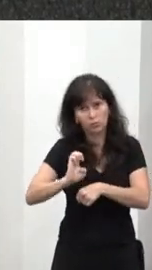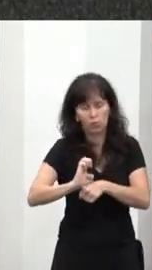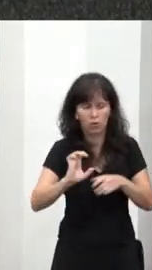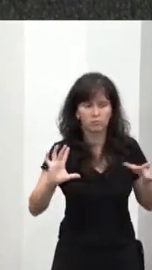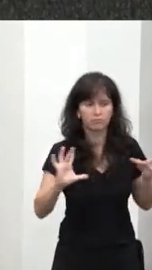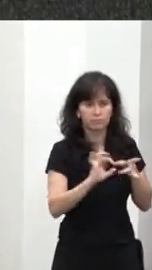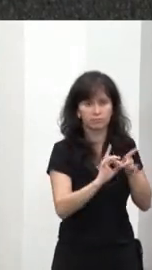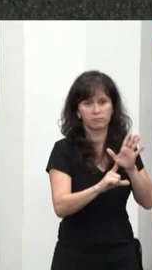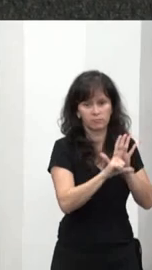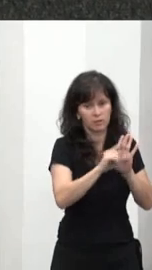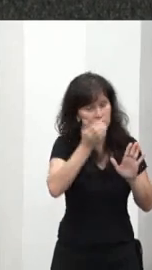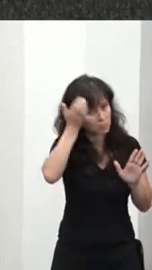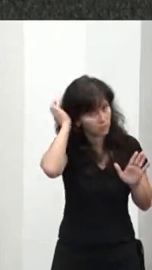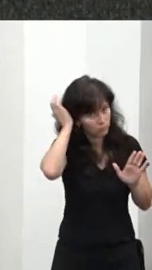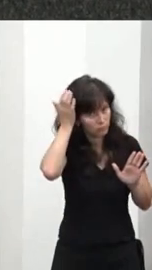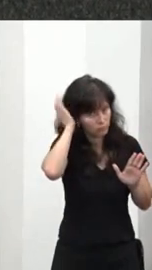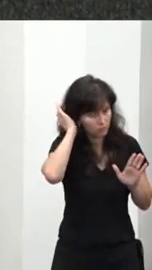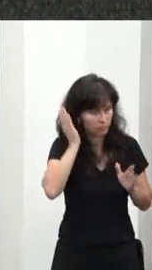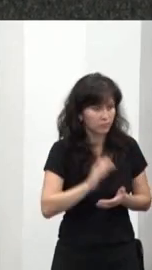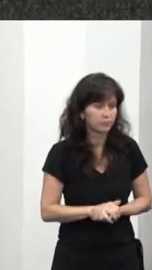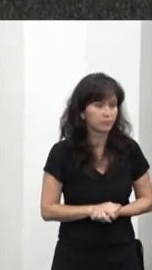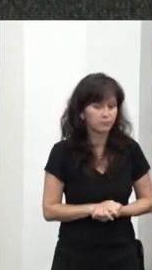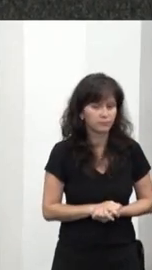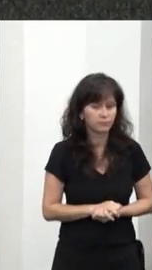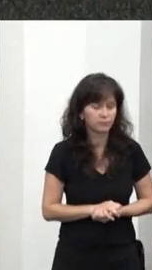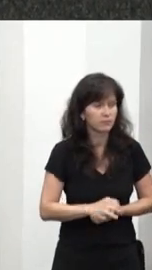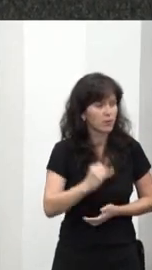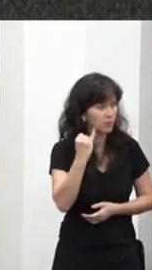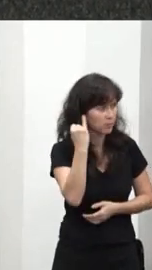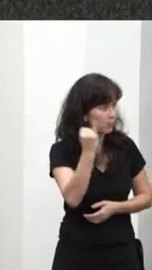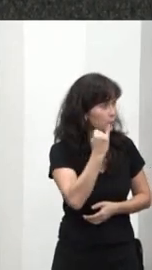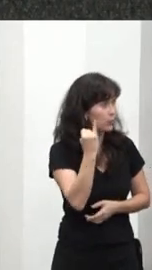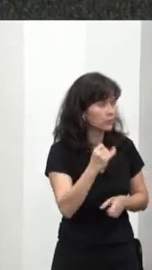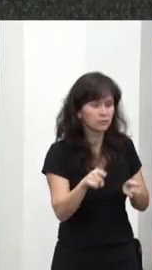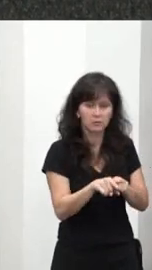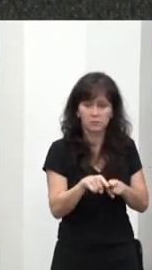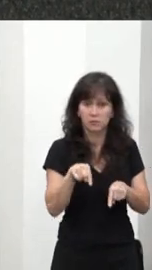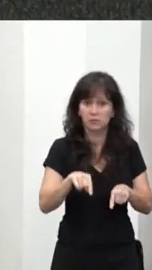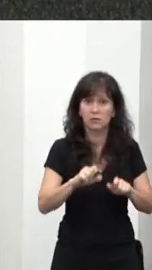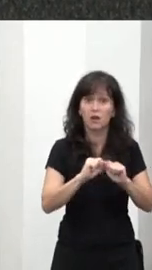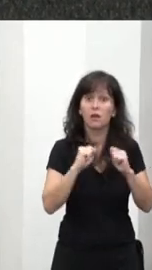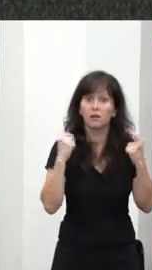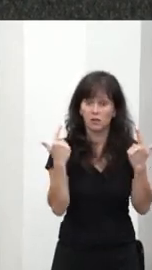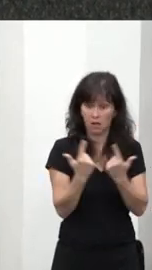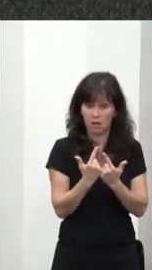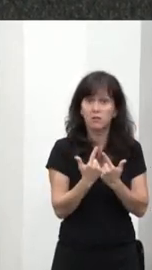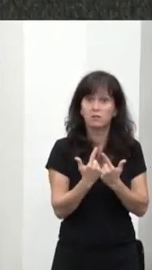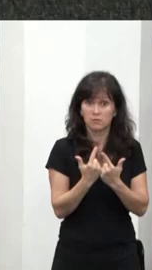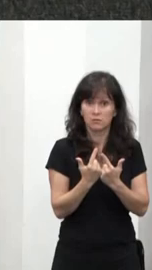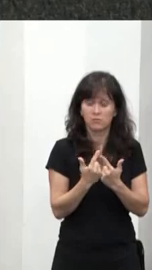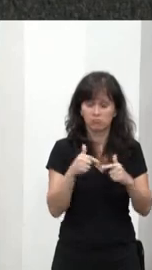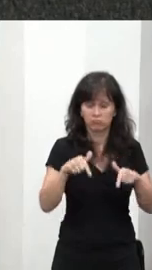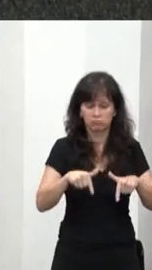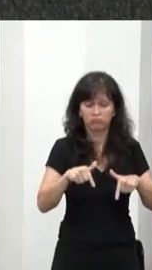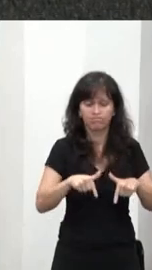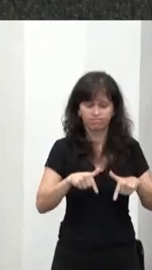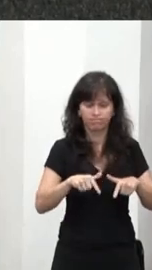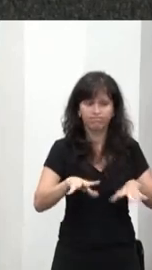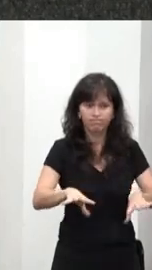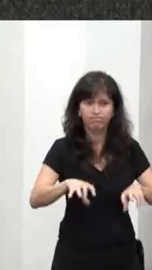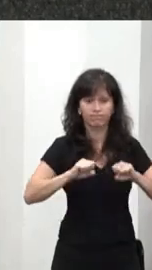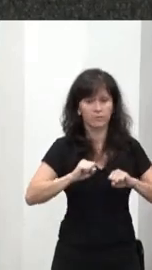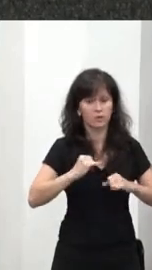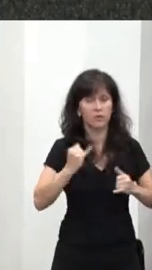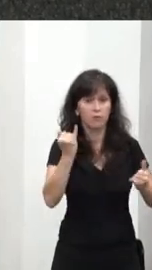é importante também a aqui a estrutura da Assembleia Legislativa utilizar-se dessas informações